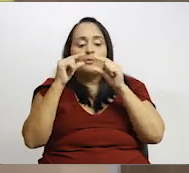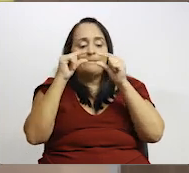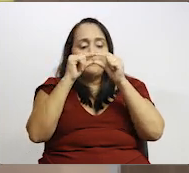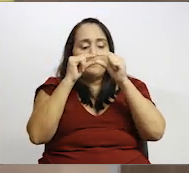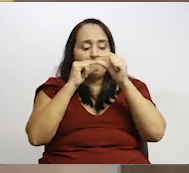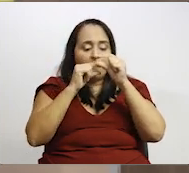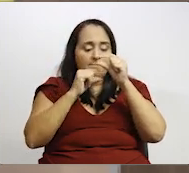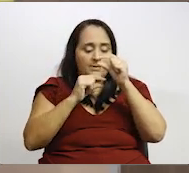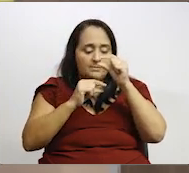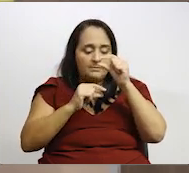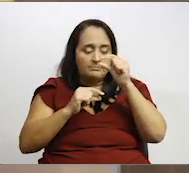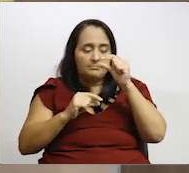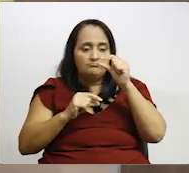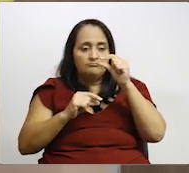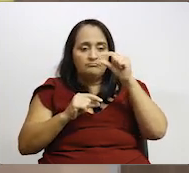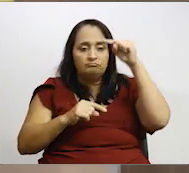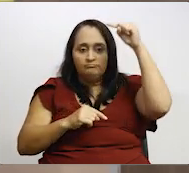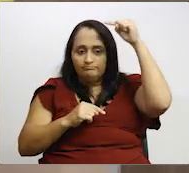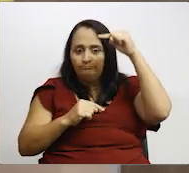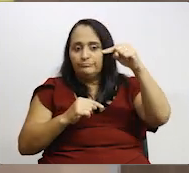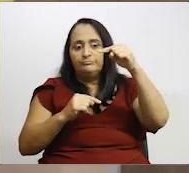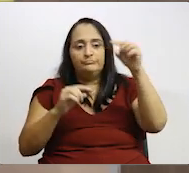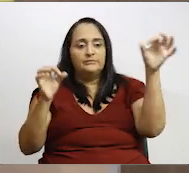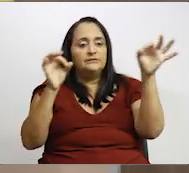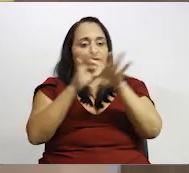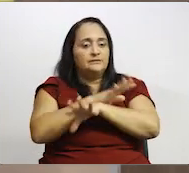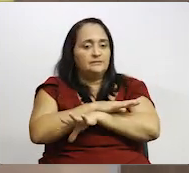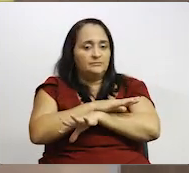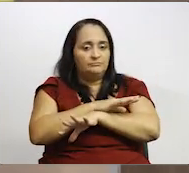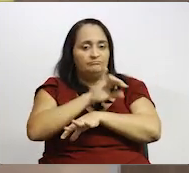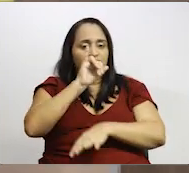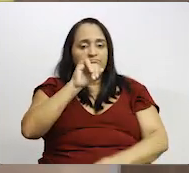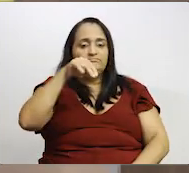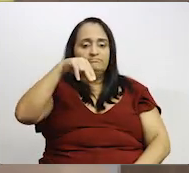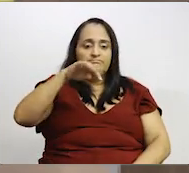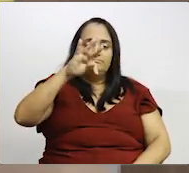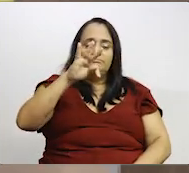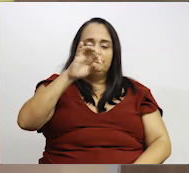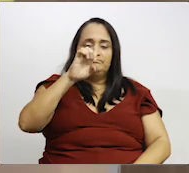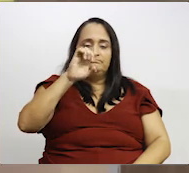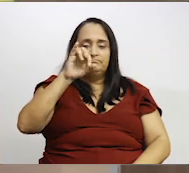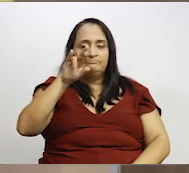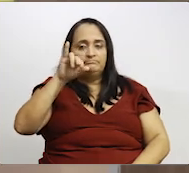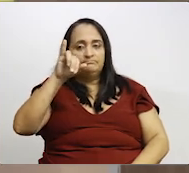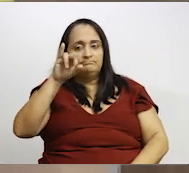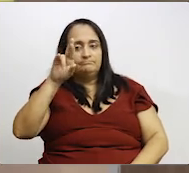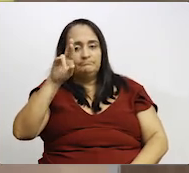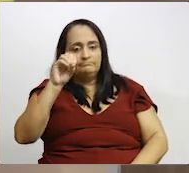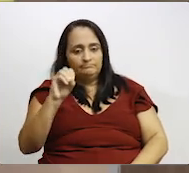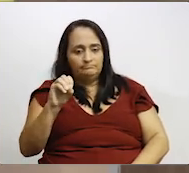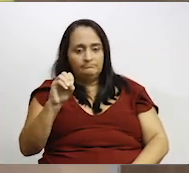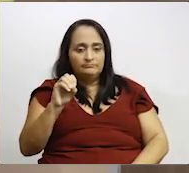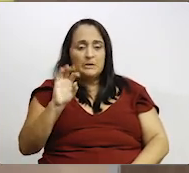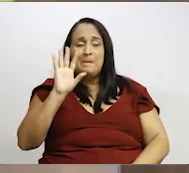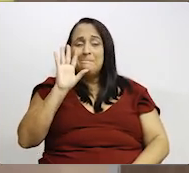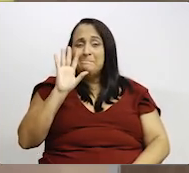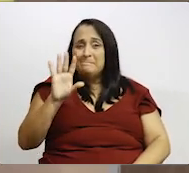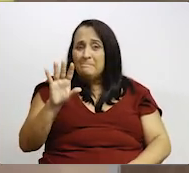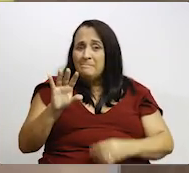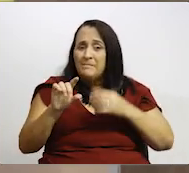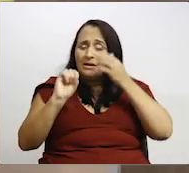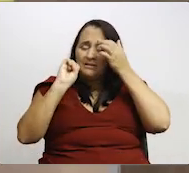inteiro. Não é lógico? Porque se eu peguei um chocolate inteiro e dividi em 6 pedaços e cada um comeu